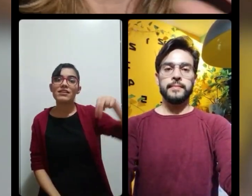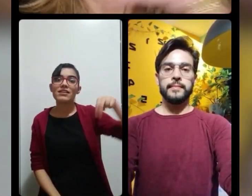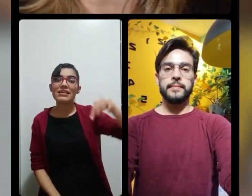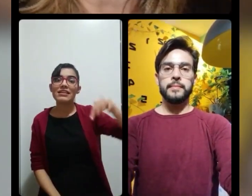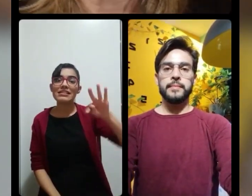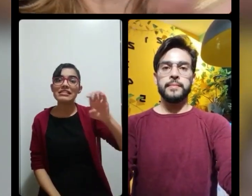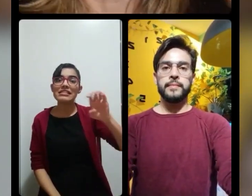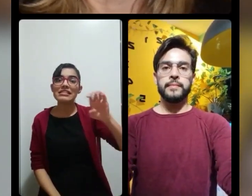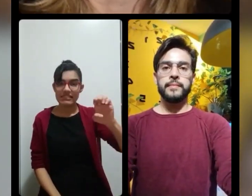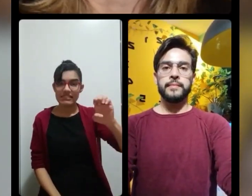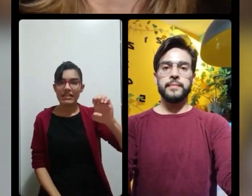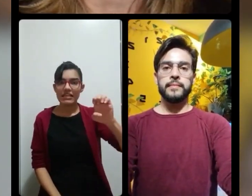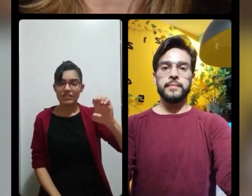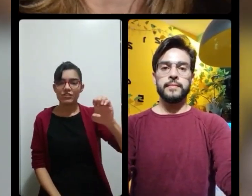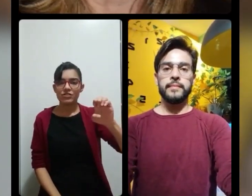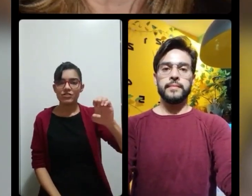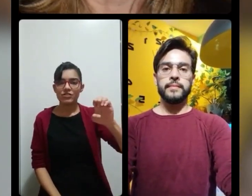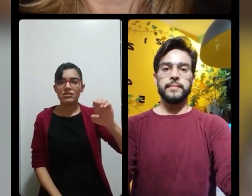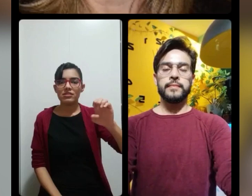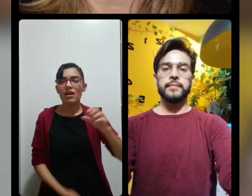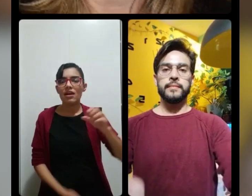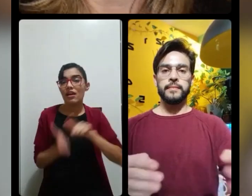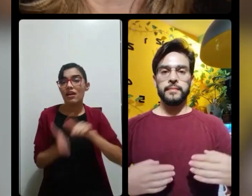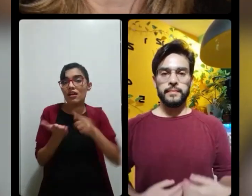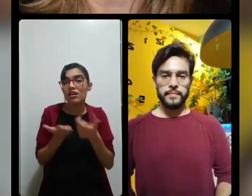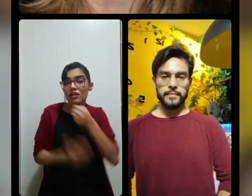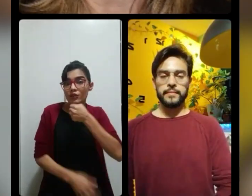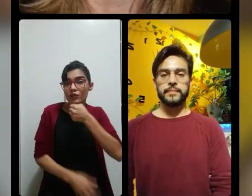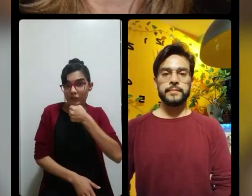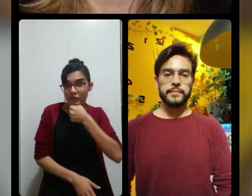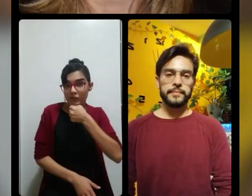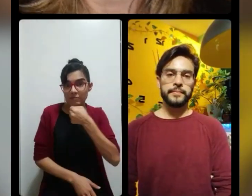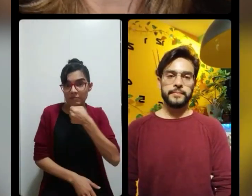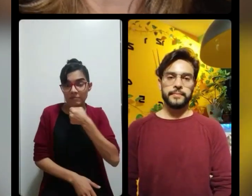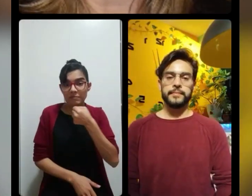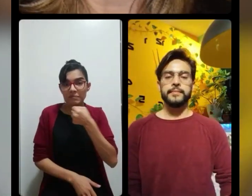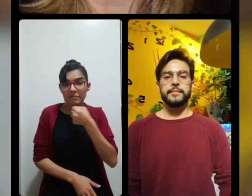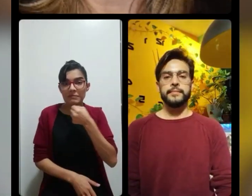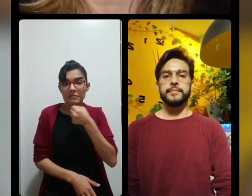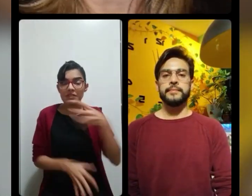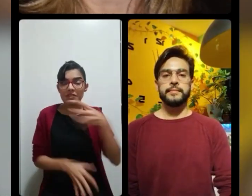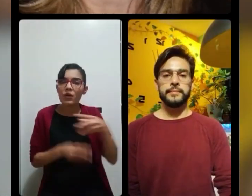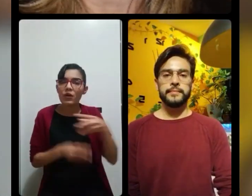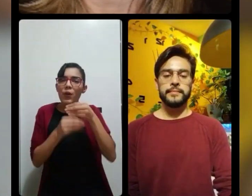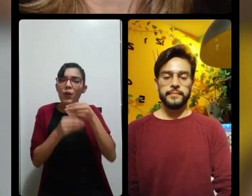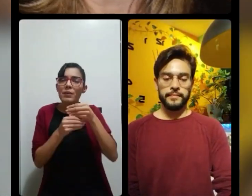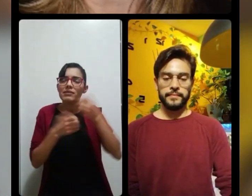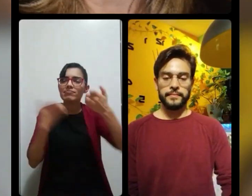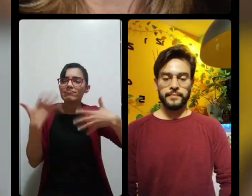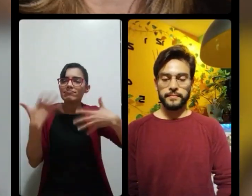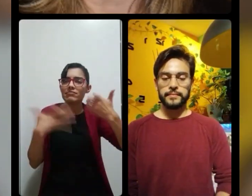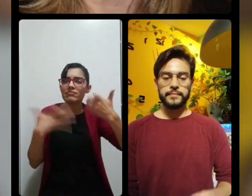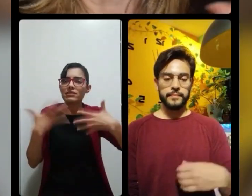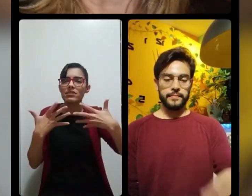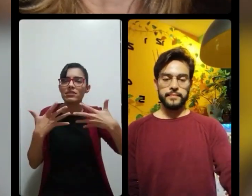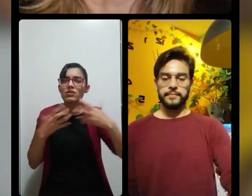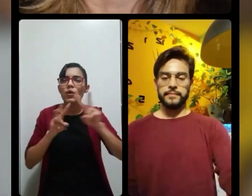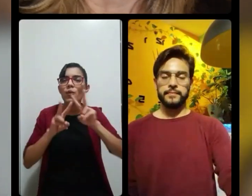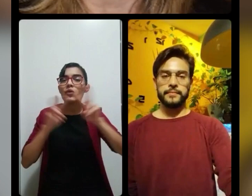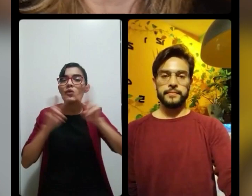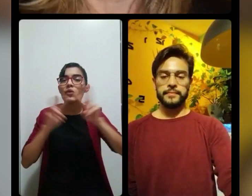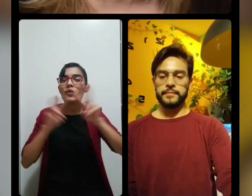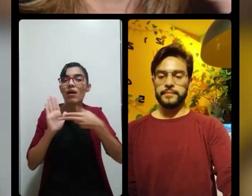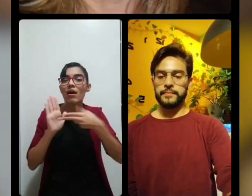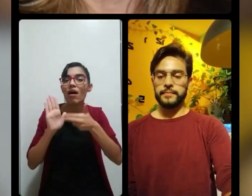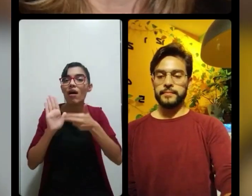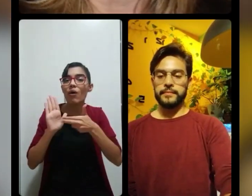gestual, complementar a palavra, né, que Cascudo faz no livro A História de Nossos Gestos, só para a gente ambientar